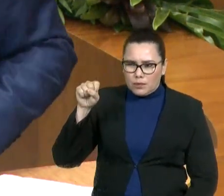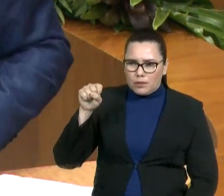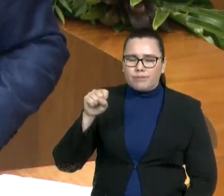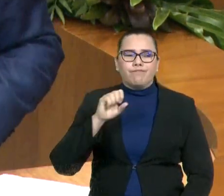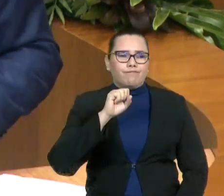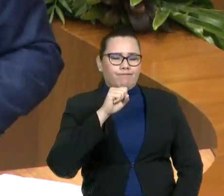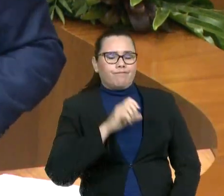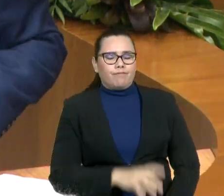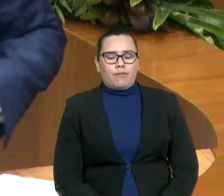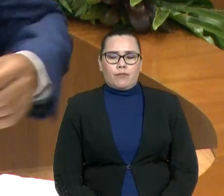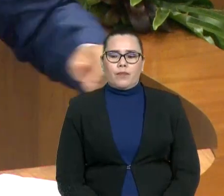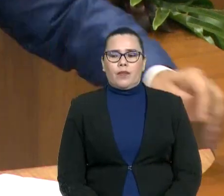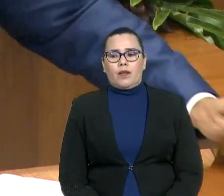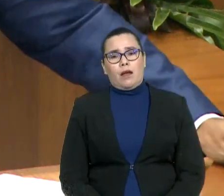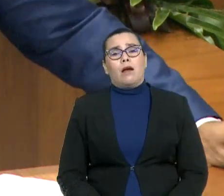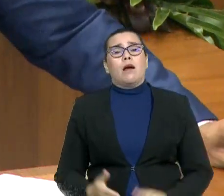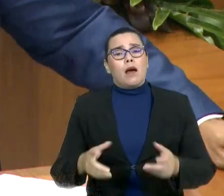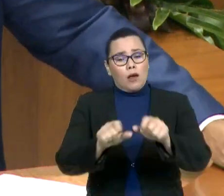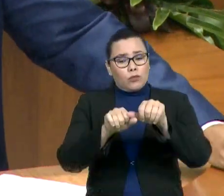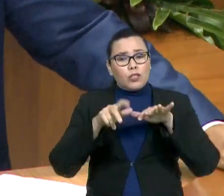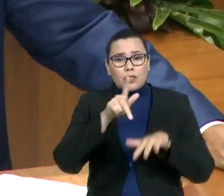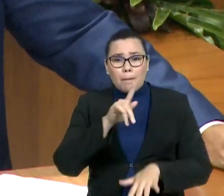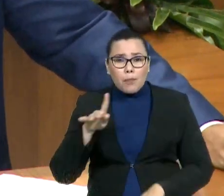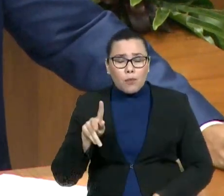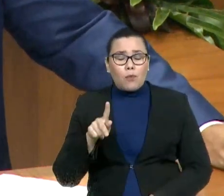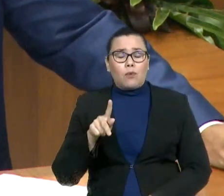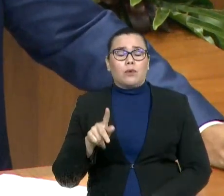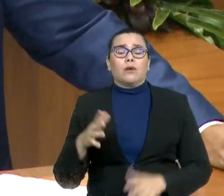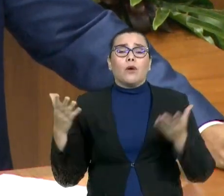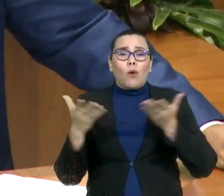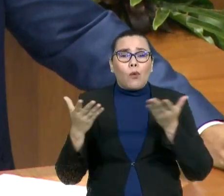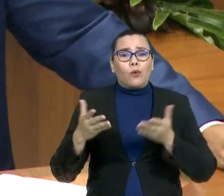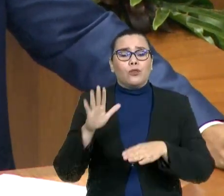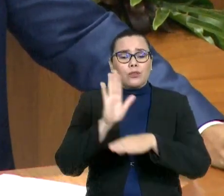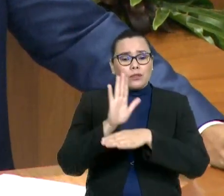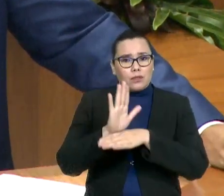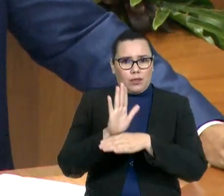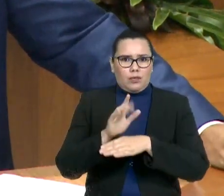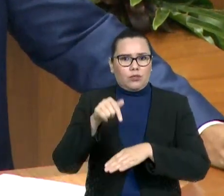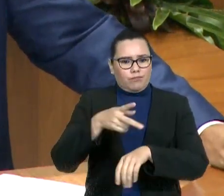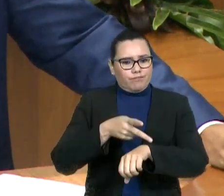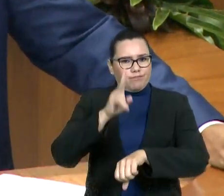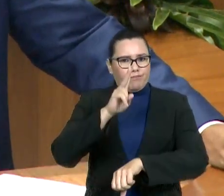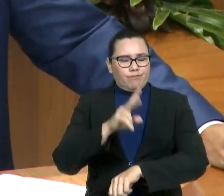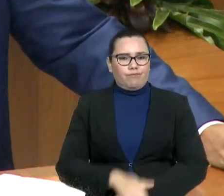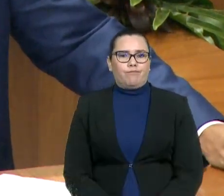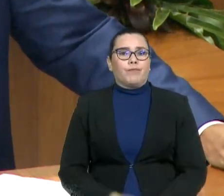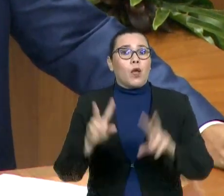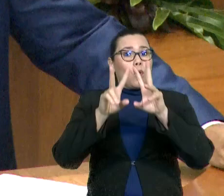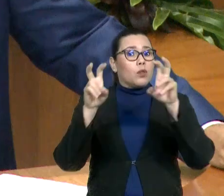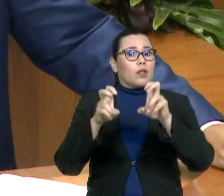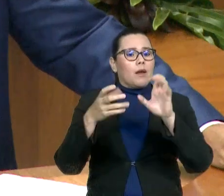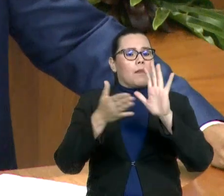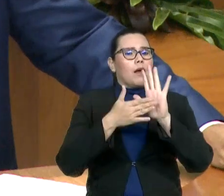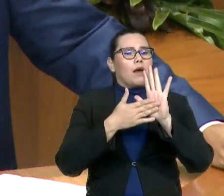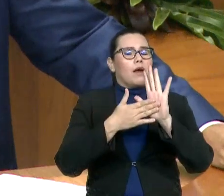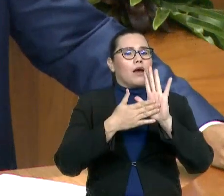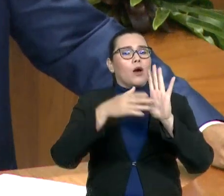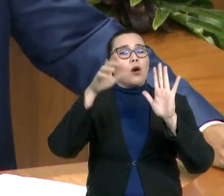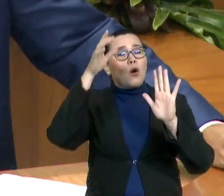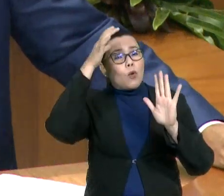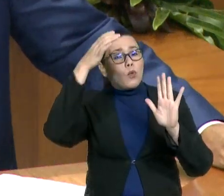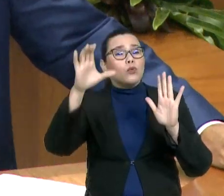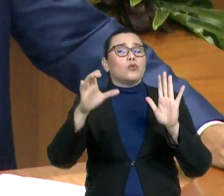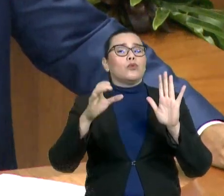todos, audiência pública, na tarde de hoje, na Assembleia Legislativa, para tratar sobre a cultura